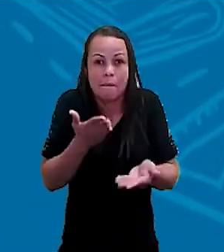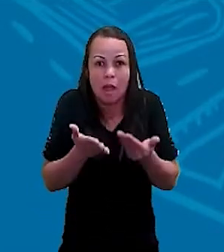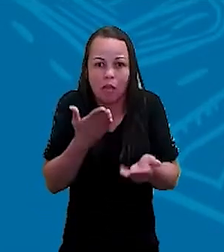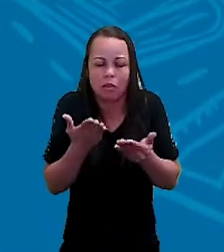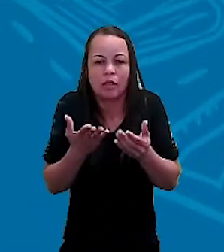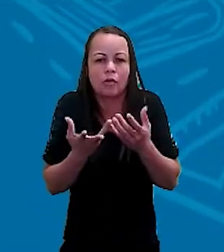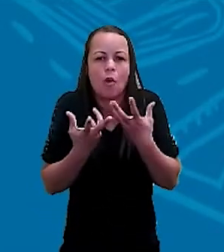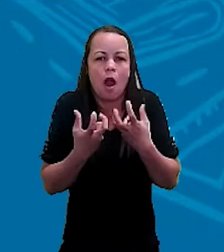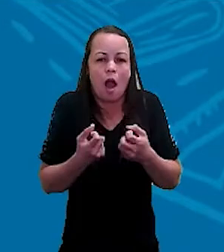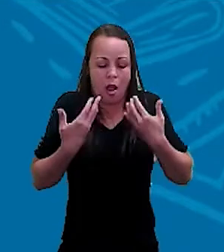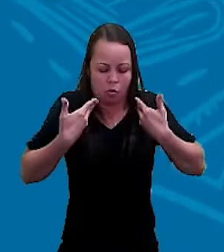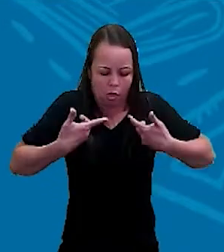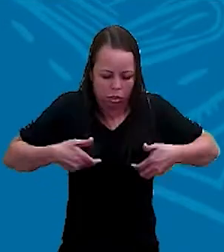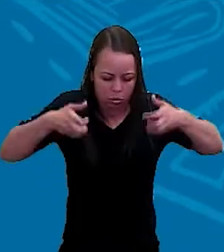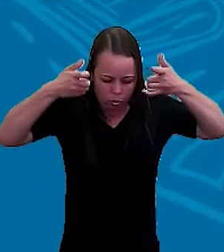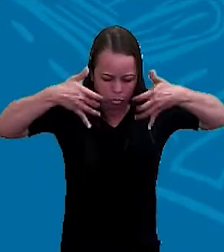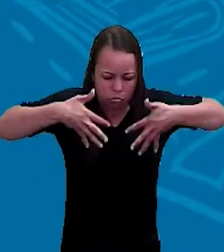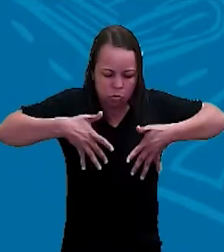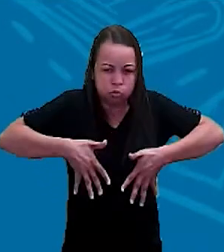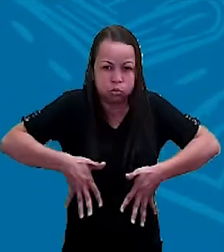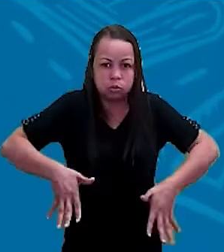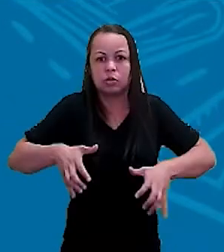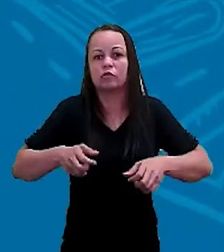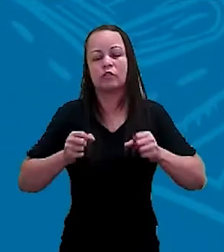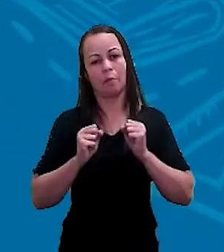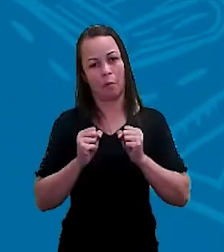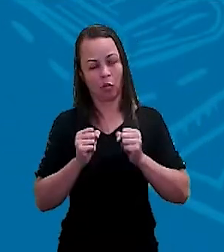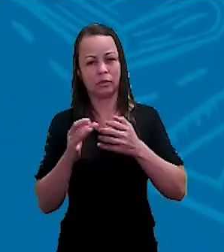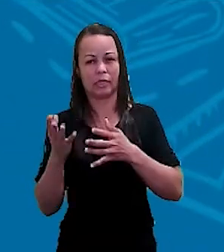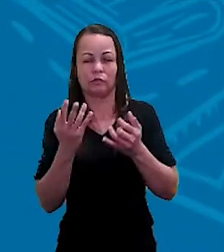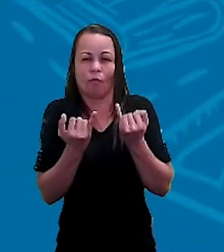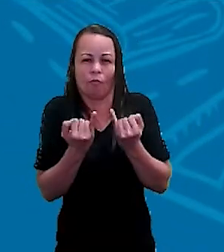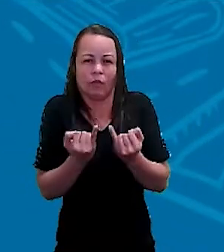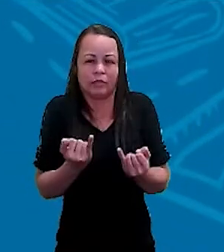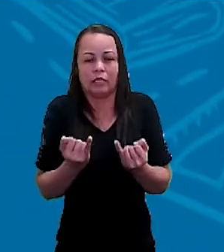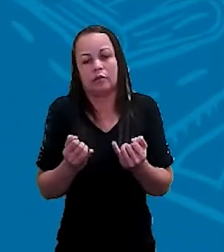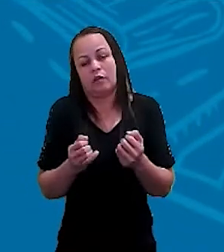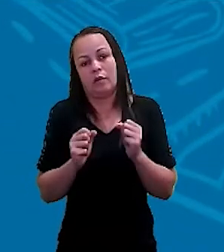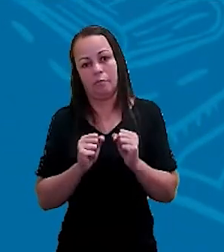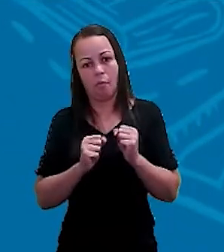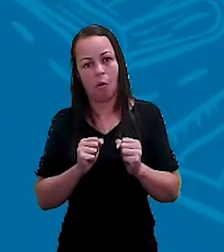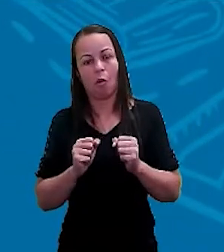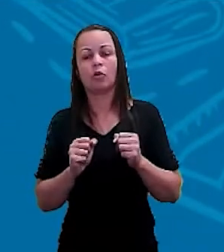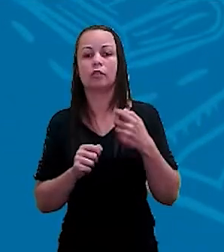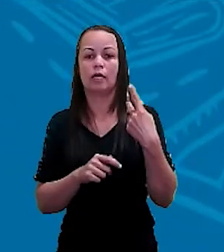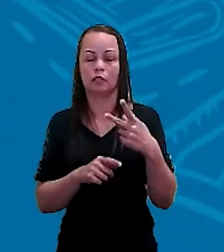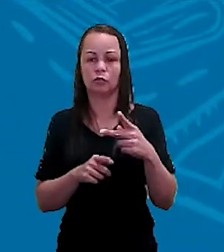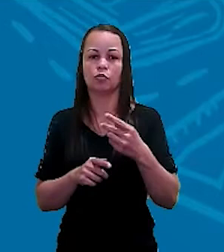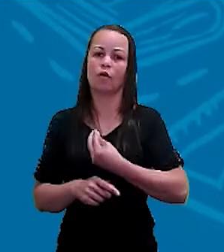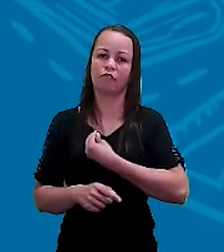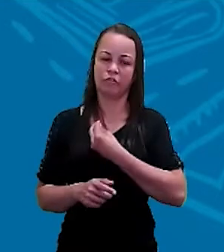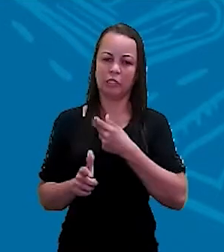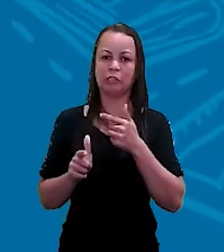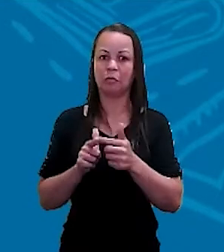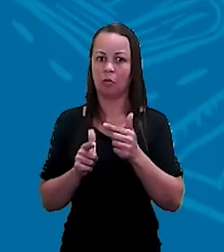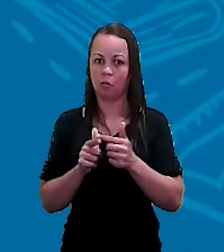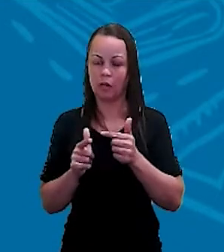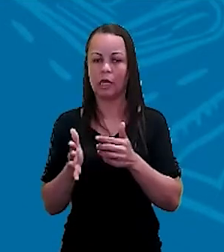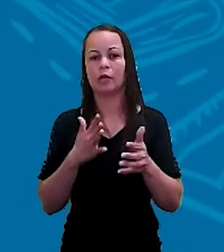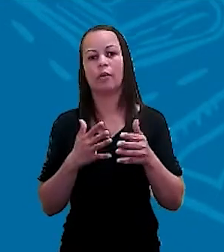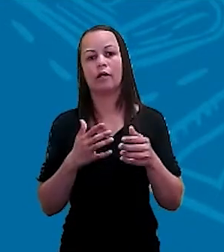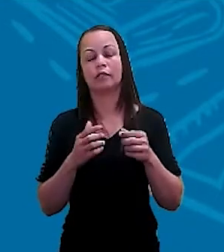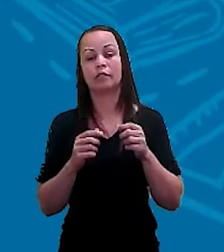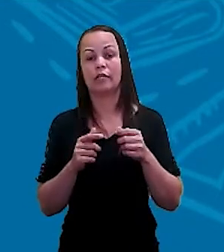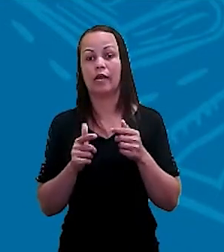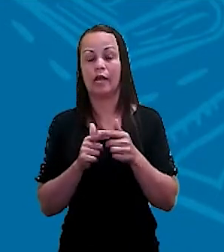de 10% do teu corpo, você já pode entrar em um estado de desidratação que pode comprometer a tua qualidade de vida, levando você a risco de quê?